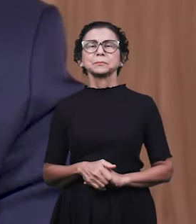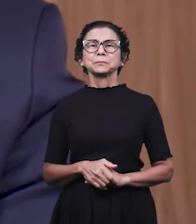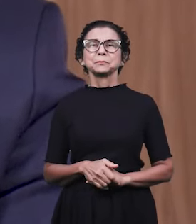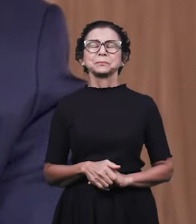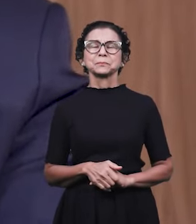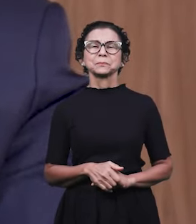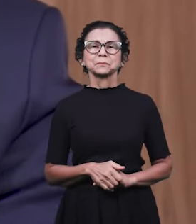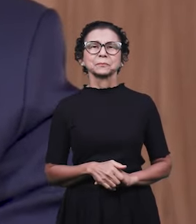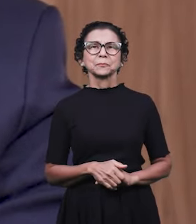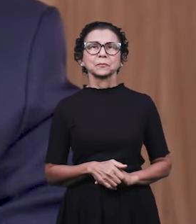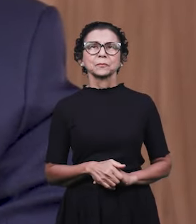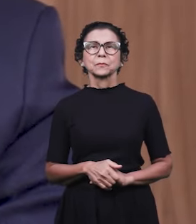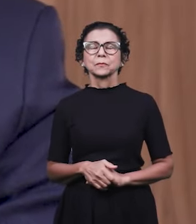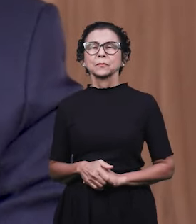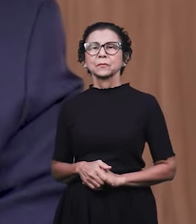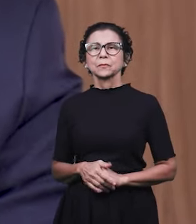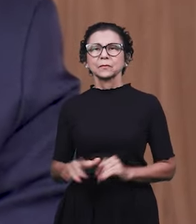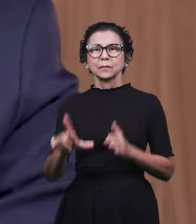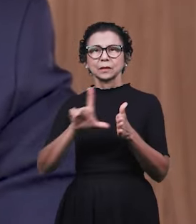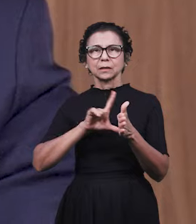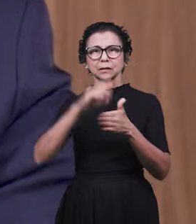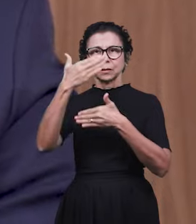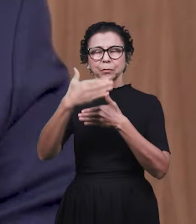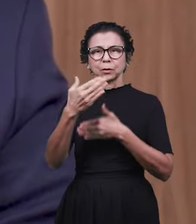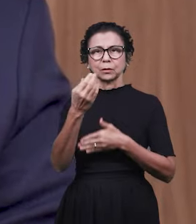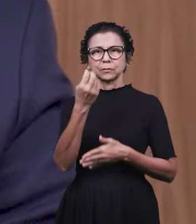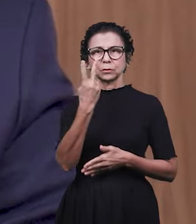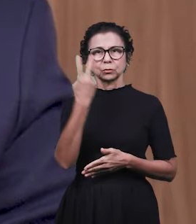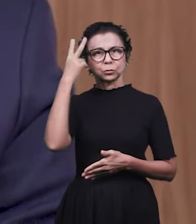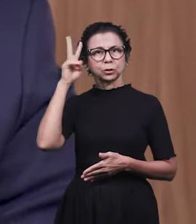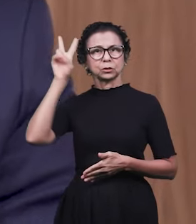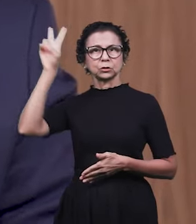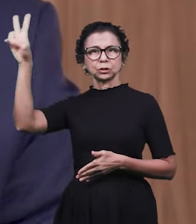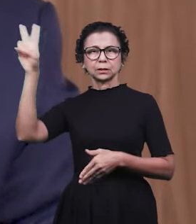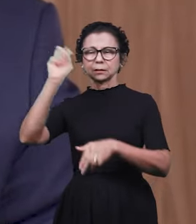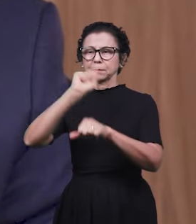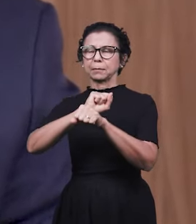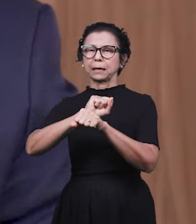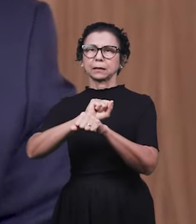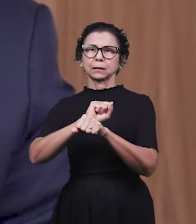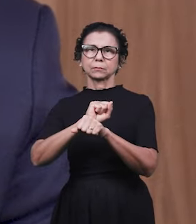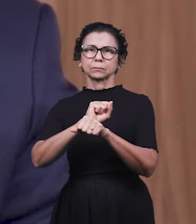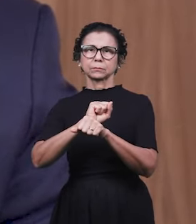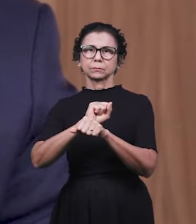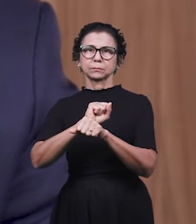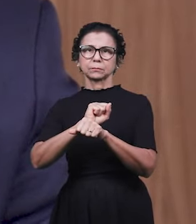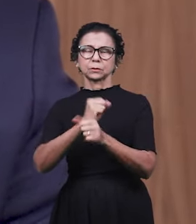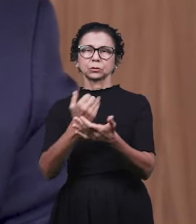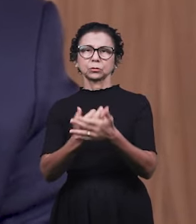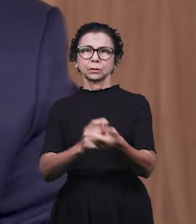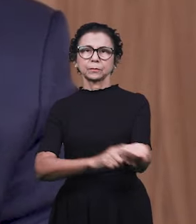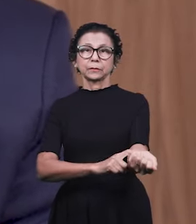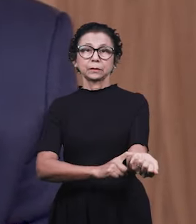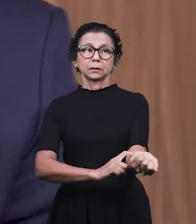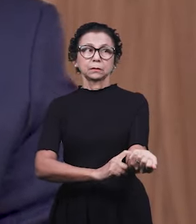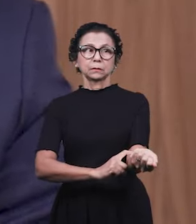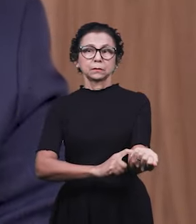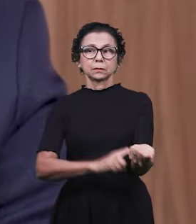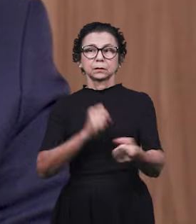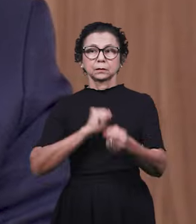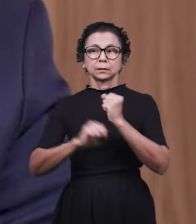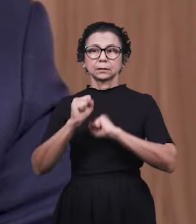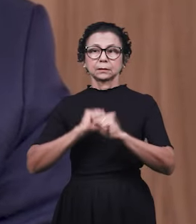chegar 2 dias antes da prova, você não tem que fazer mais questões, porque há um nervosismo muito alto e a família tem